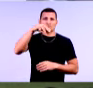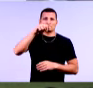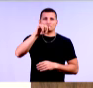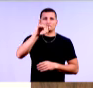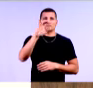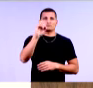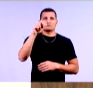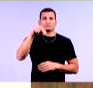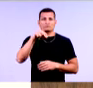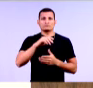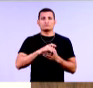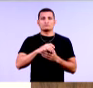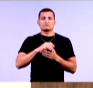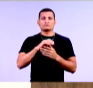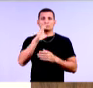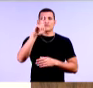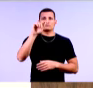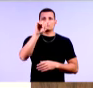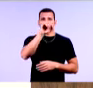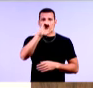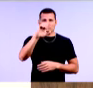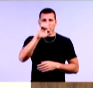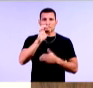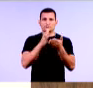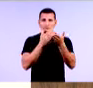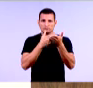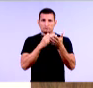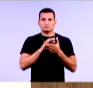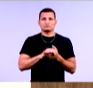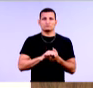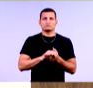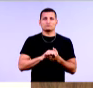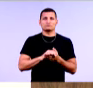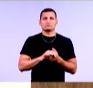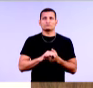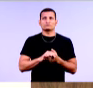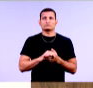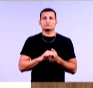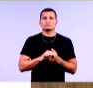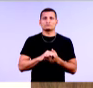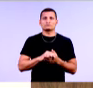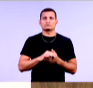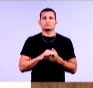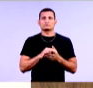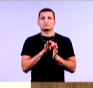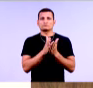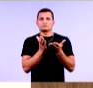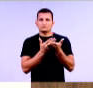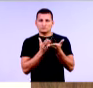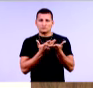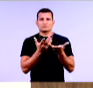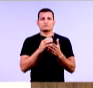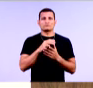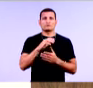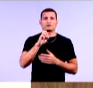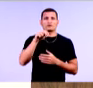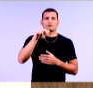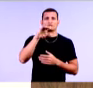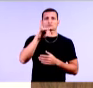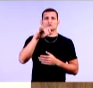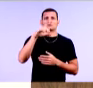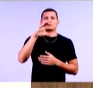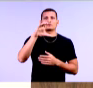definiu a classe livro. Boa. Os objetos seria Podemecum, enciclopédia, Bíblia. Boa.